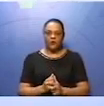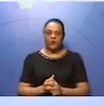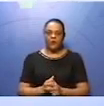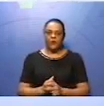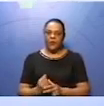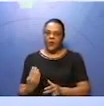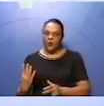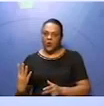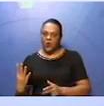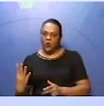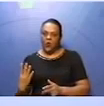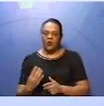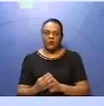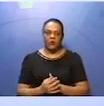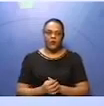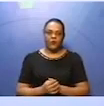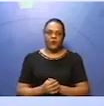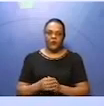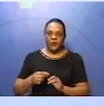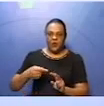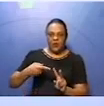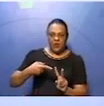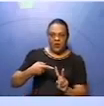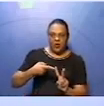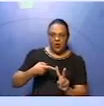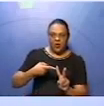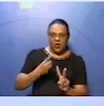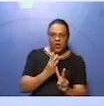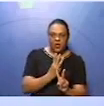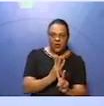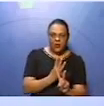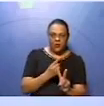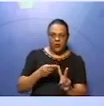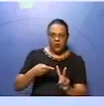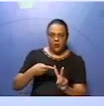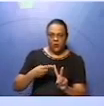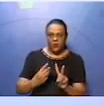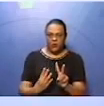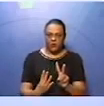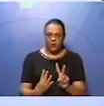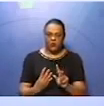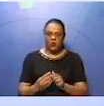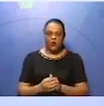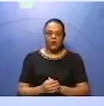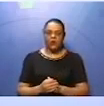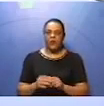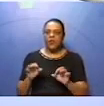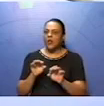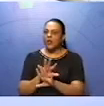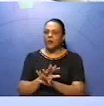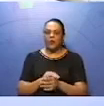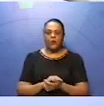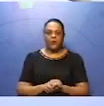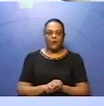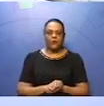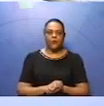Que é 4. Raiz cúbica de 4. Termina aqui a conta. Só isso.